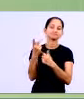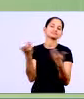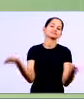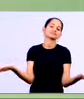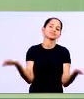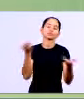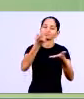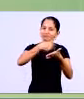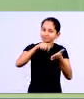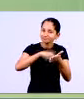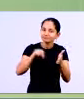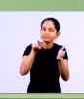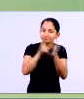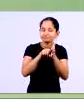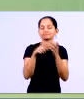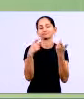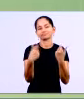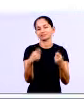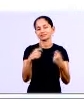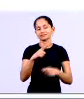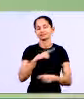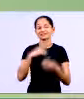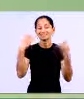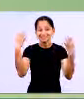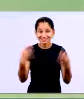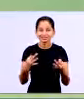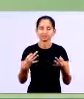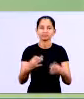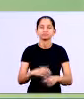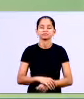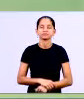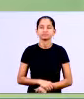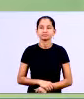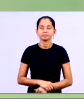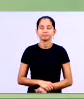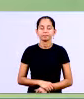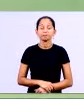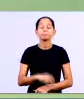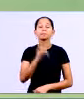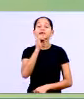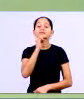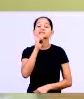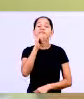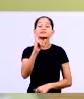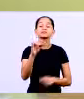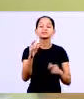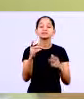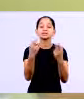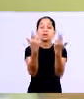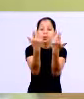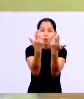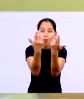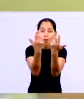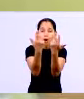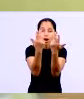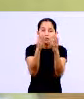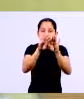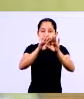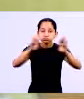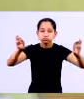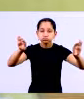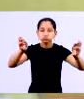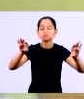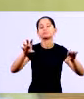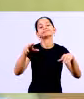com hífen e em itálico. Professora Ruth, se os iguais se repelem, então os opostos